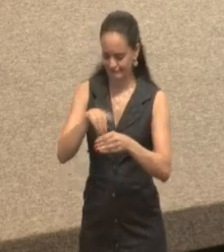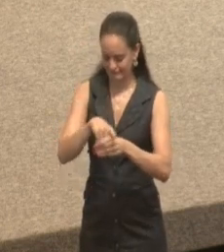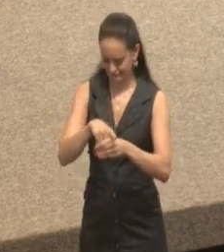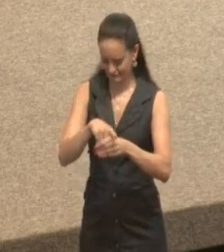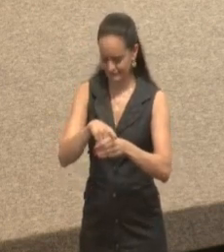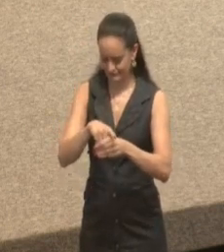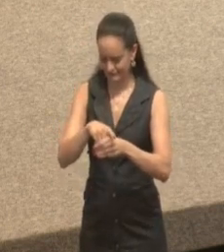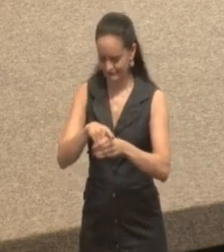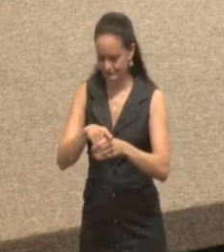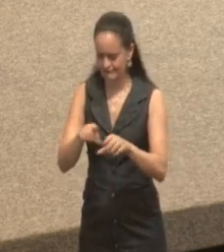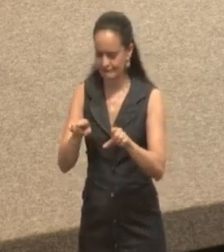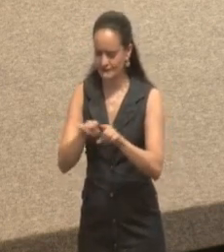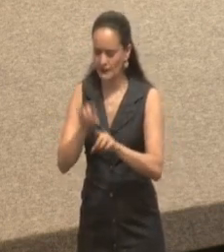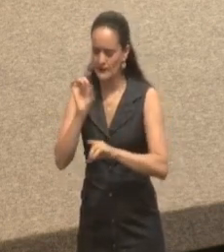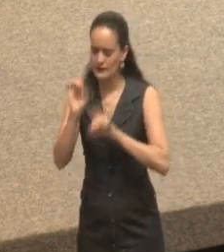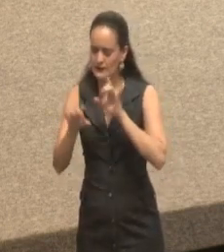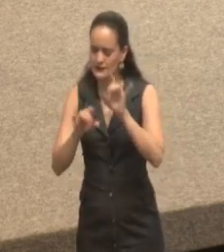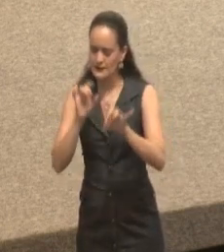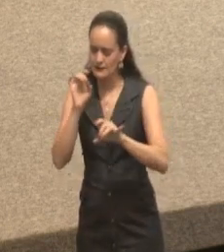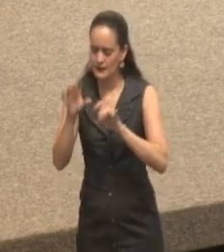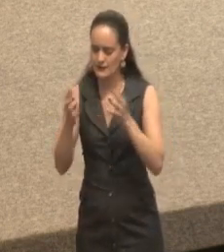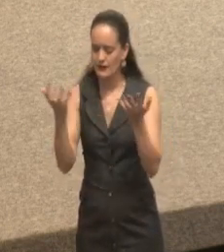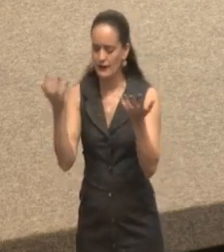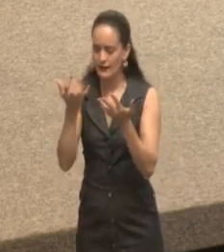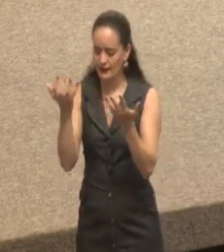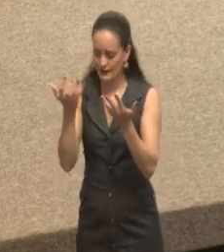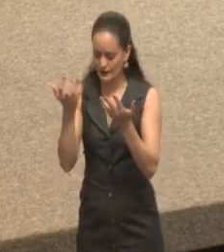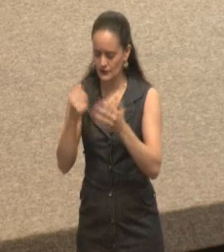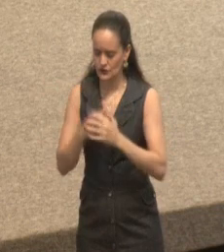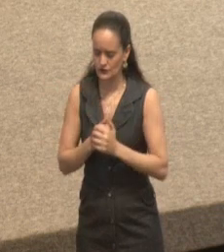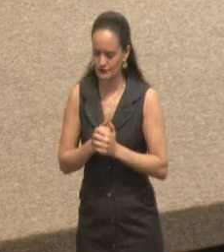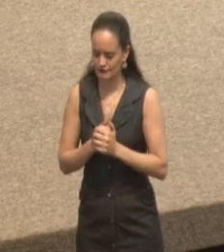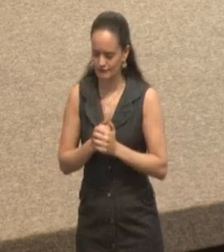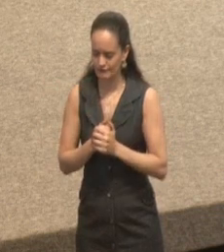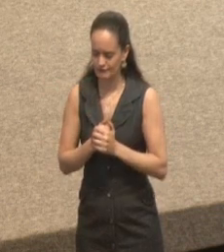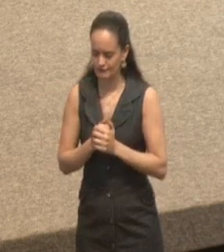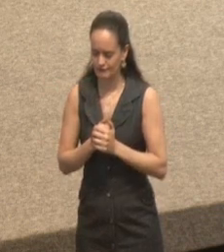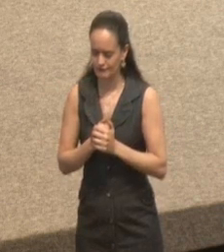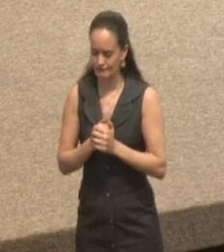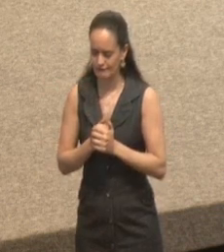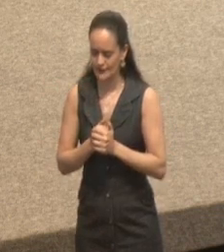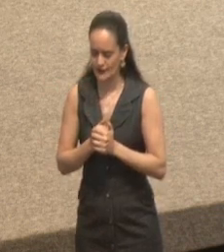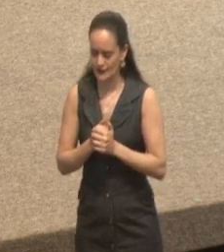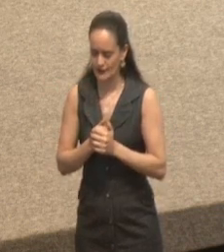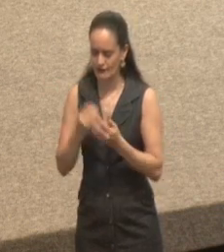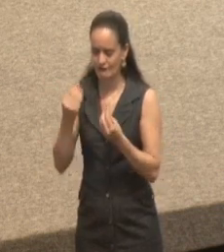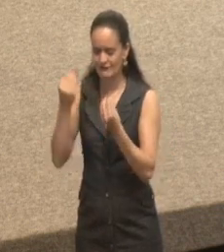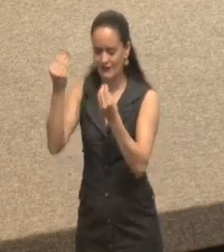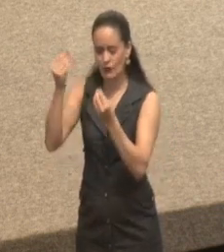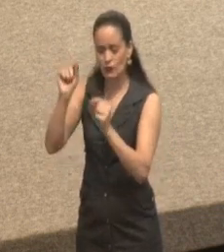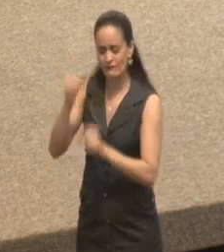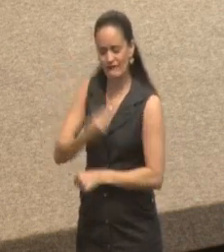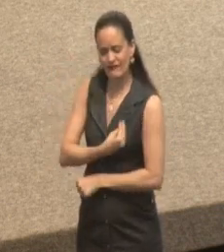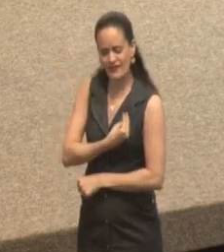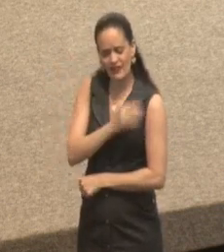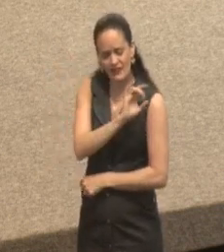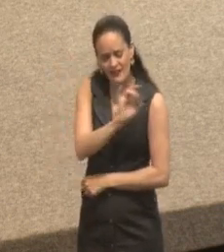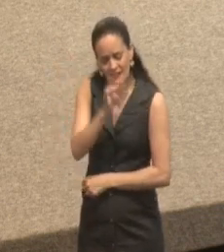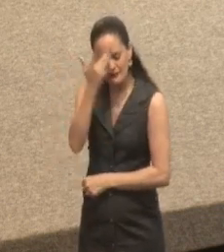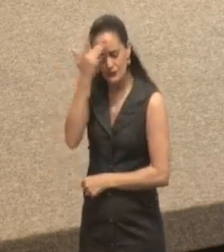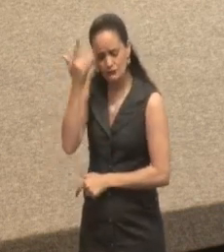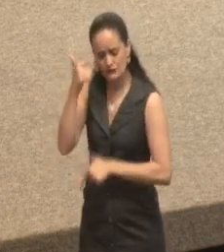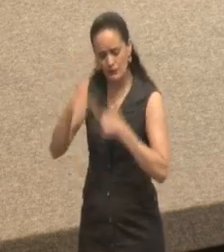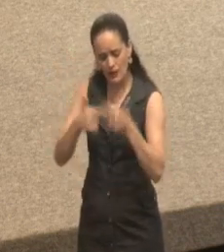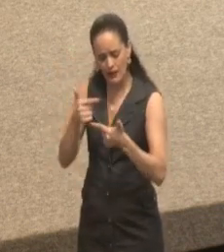dízimos. Especialmente queremos te colocar em tuas mãos todos os professores de nossa escola dominical. Que o teu